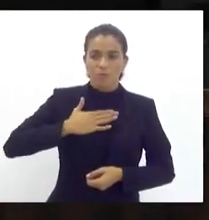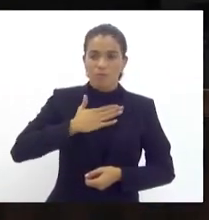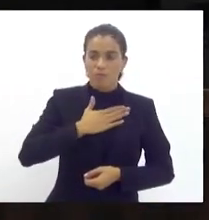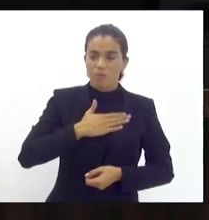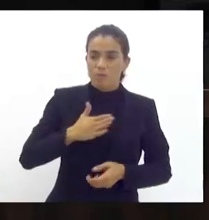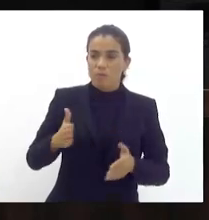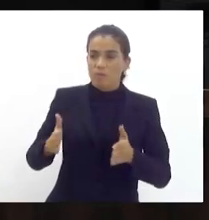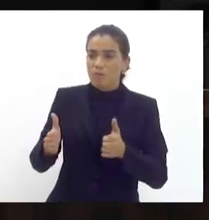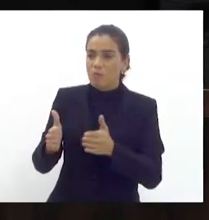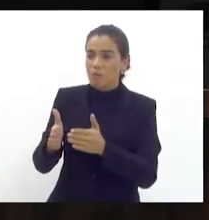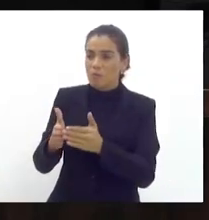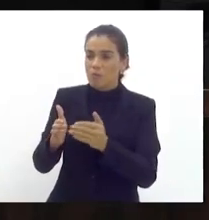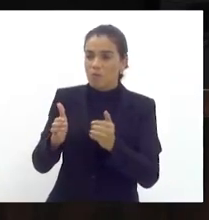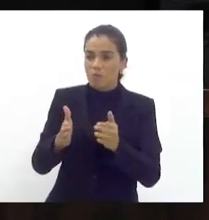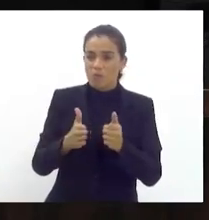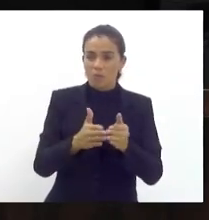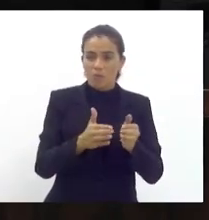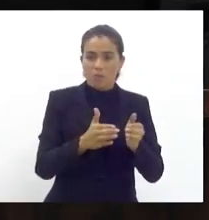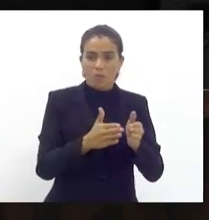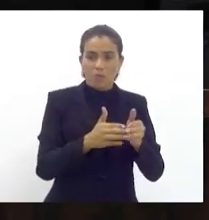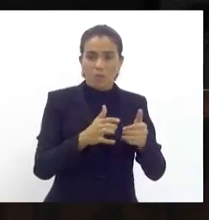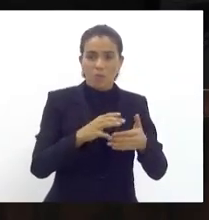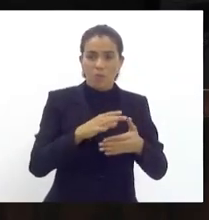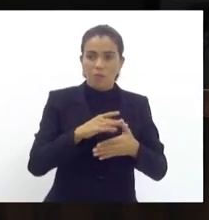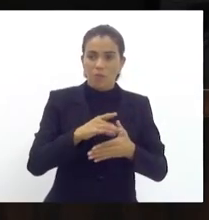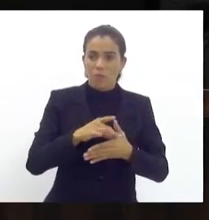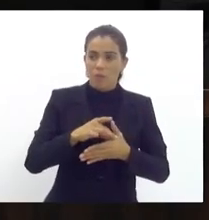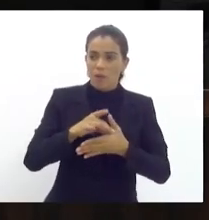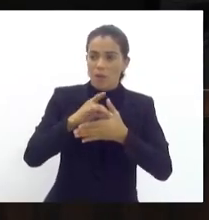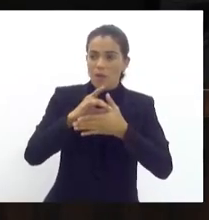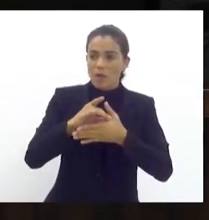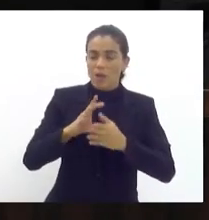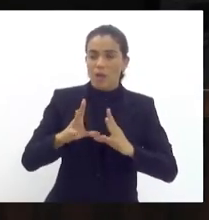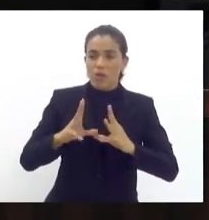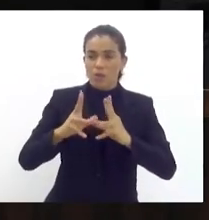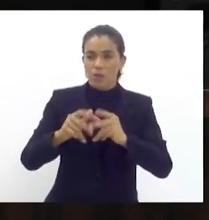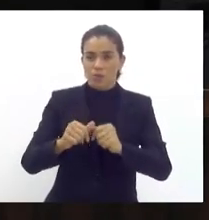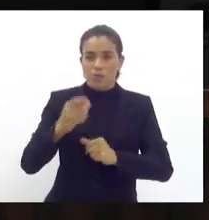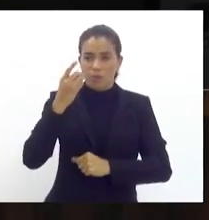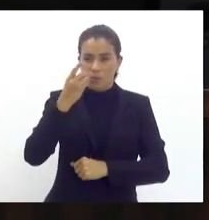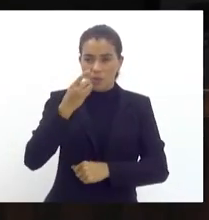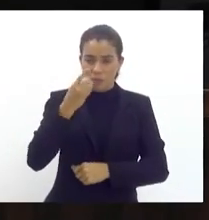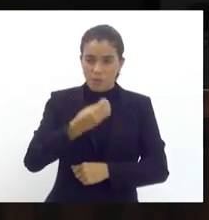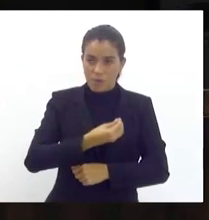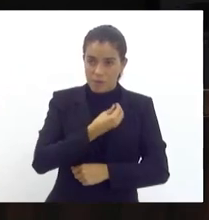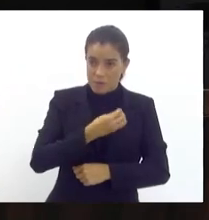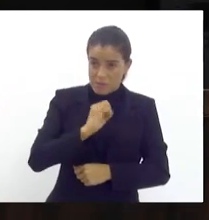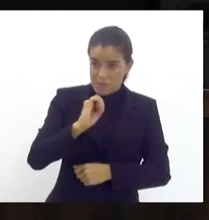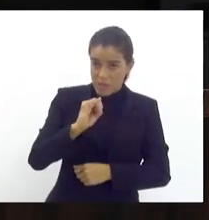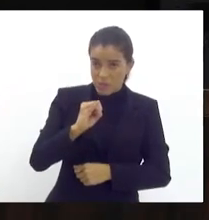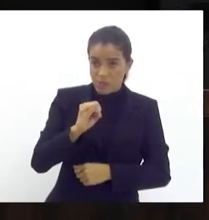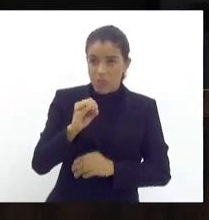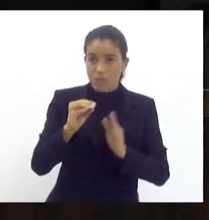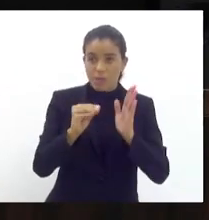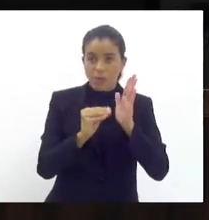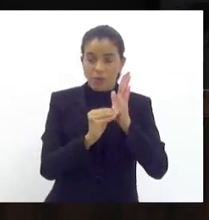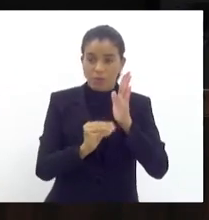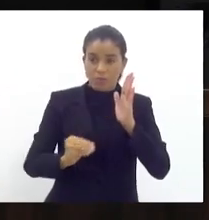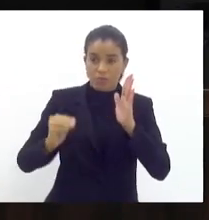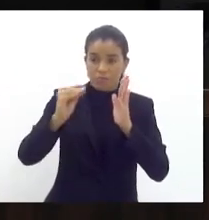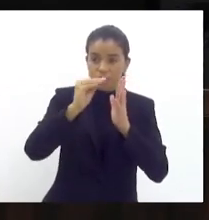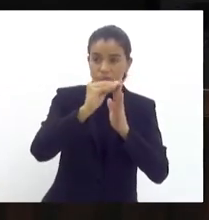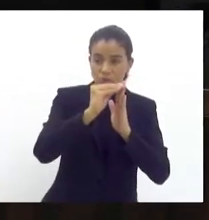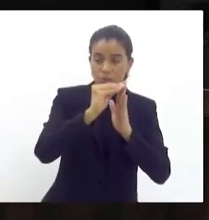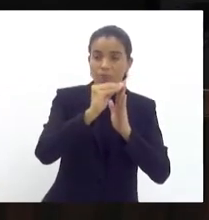de solicitar aos líderes Aliás a todos os deputados presentes na casa a gente pode antecipar extraordinárias